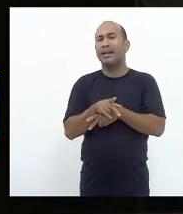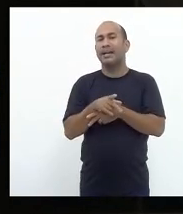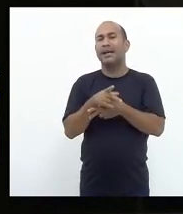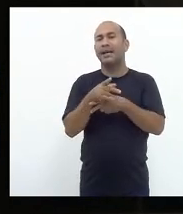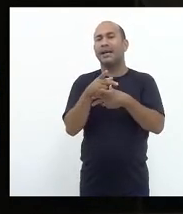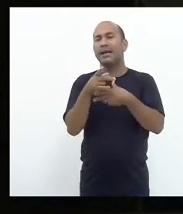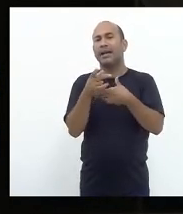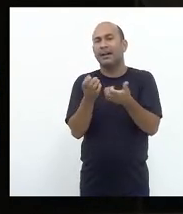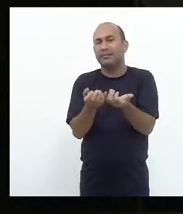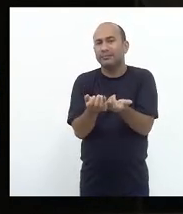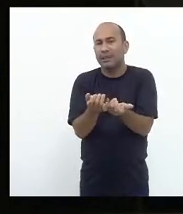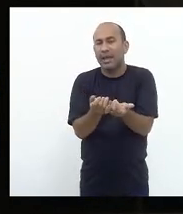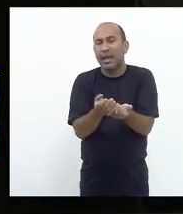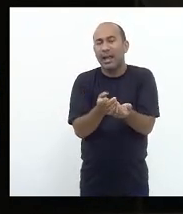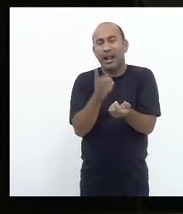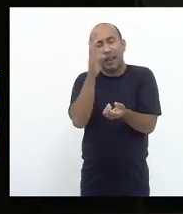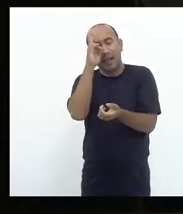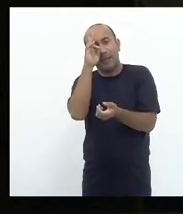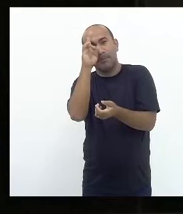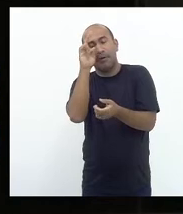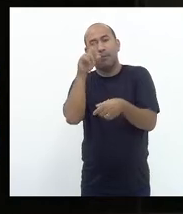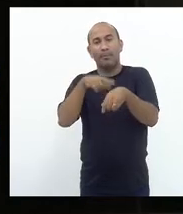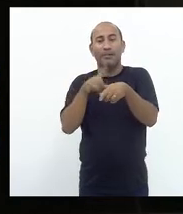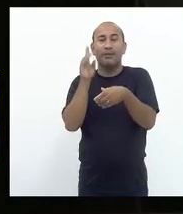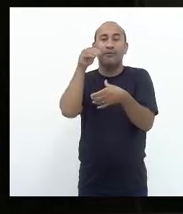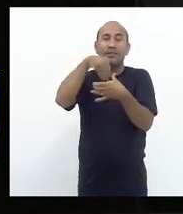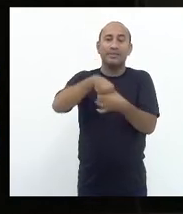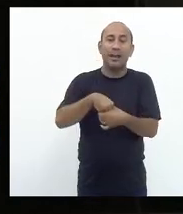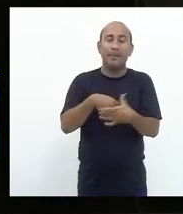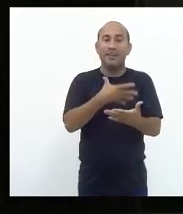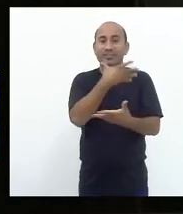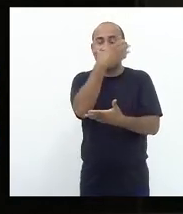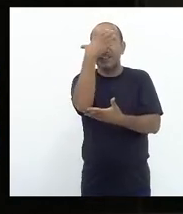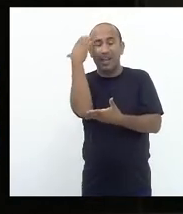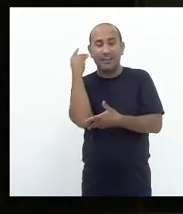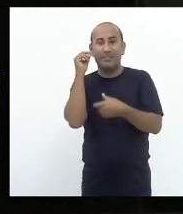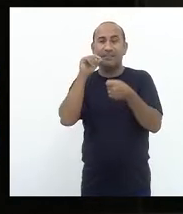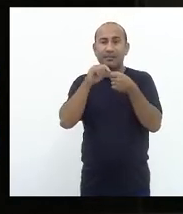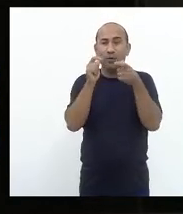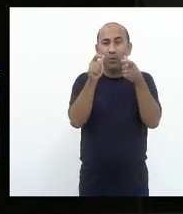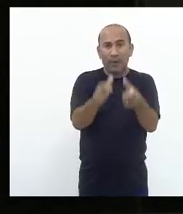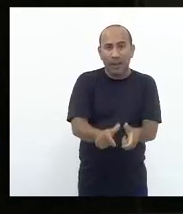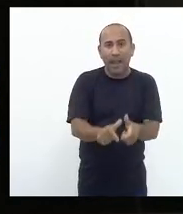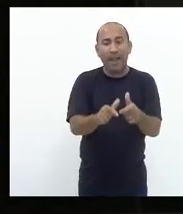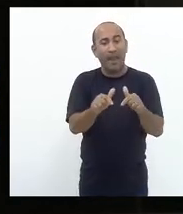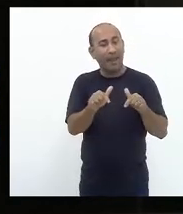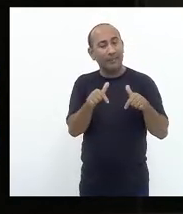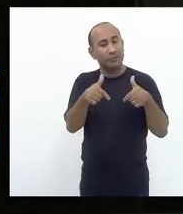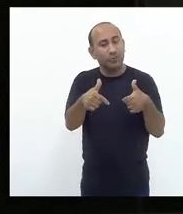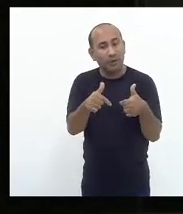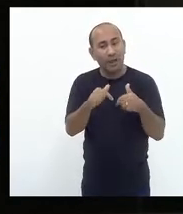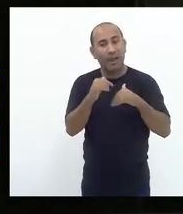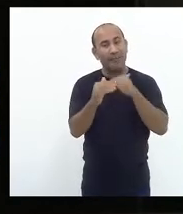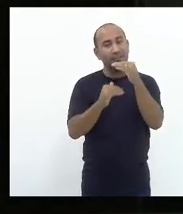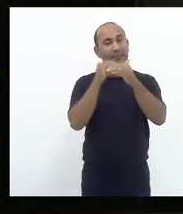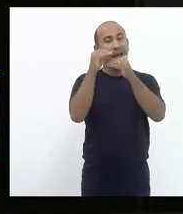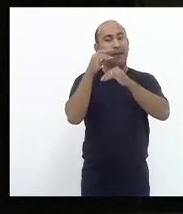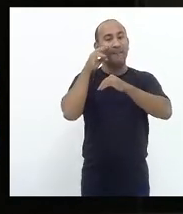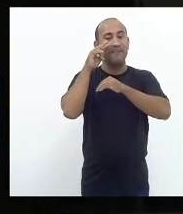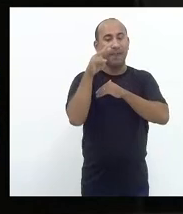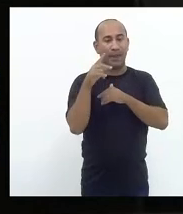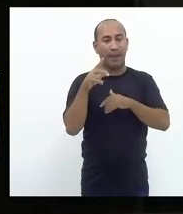mas esquecem de fazer um gabinete itinerante, um gabinete avançado, para ir de fato ver com seus próprios